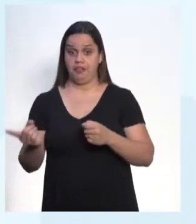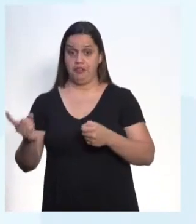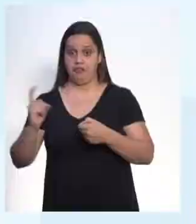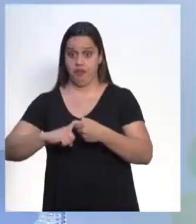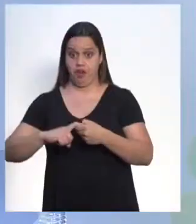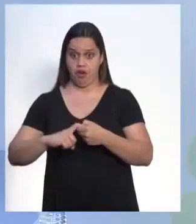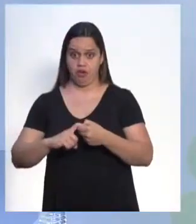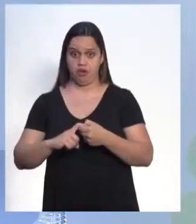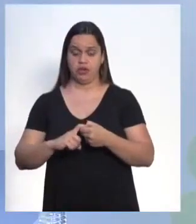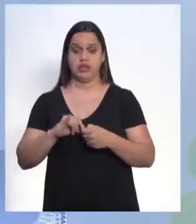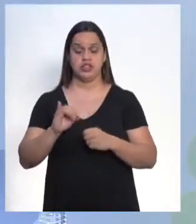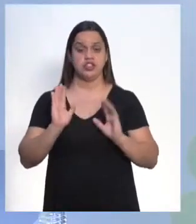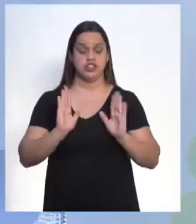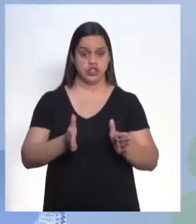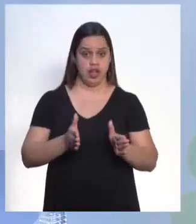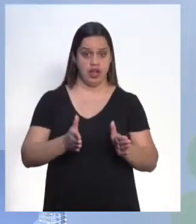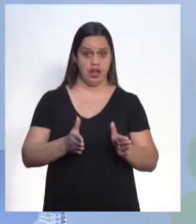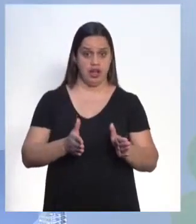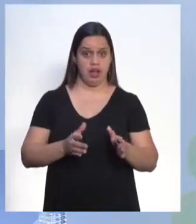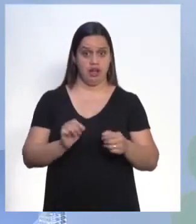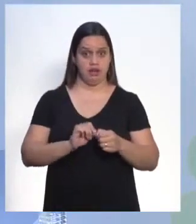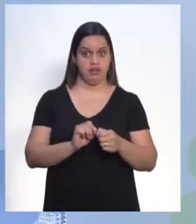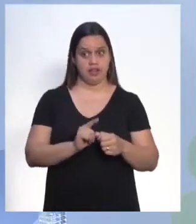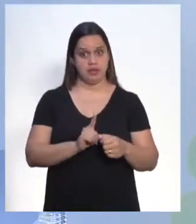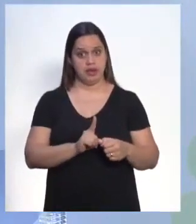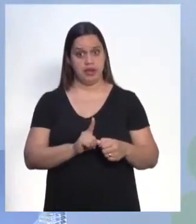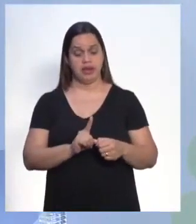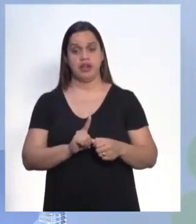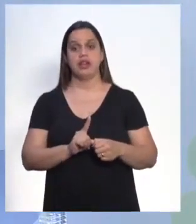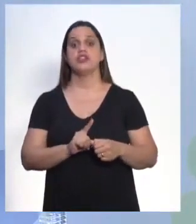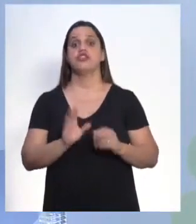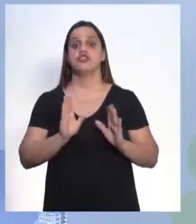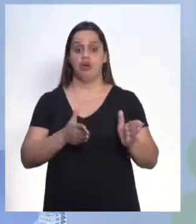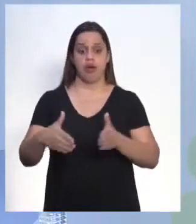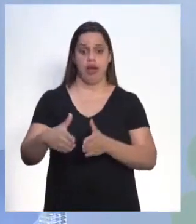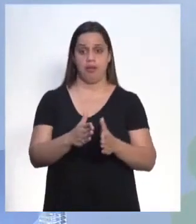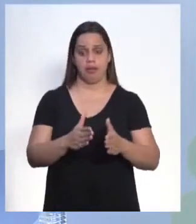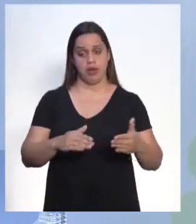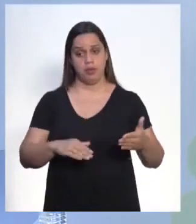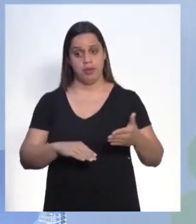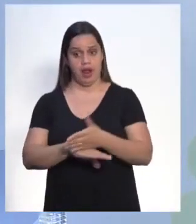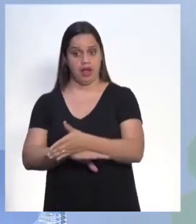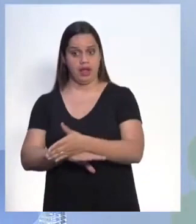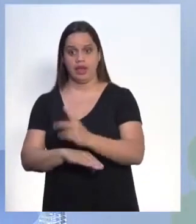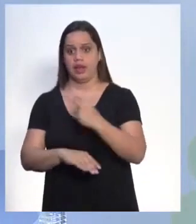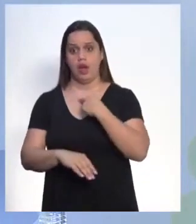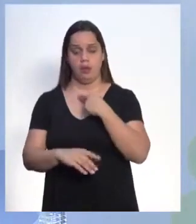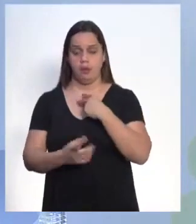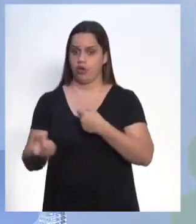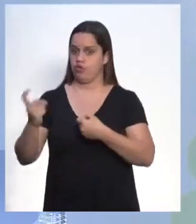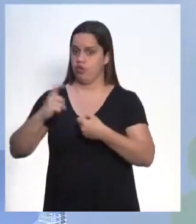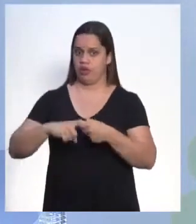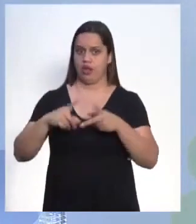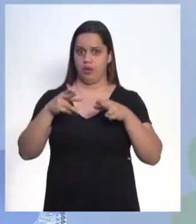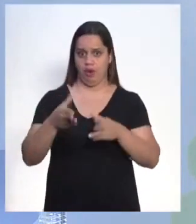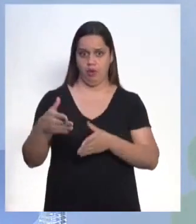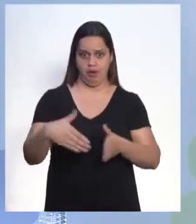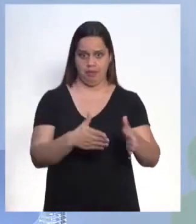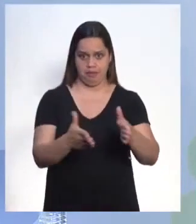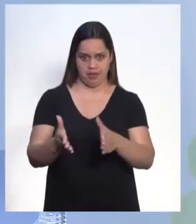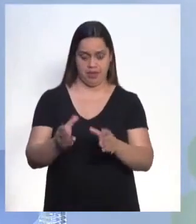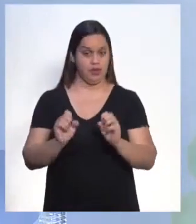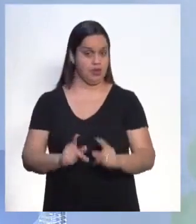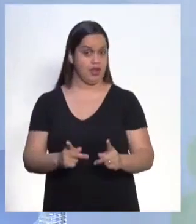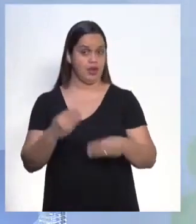se você já passou por um caminho para ir, não pode passar por ele para voltar.